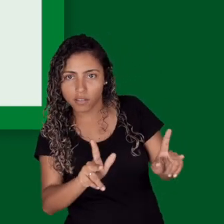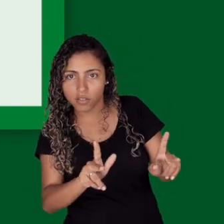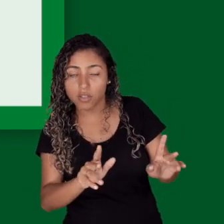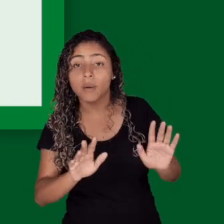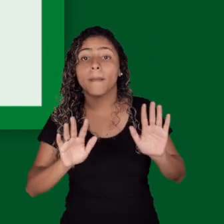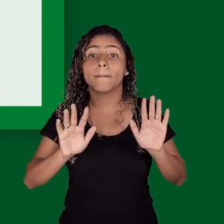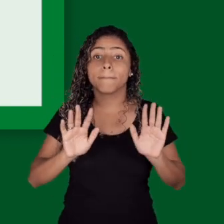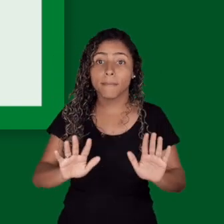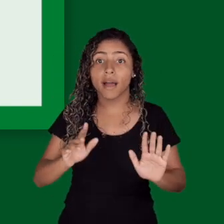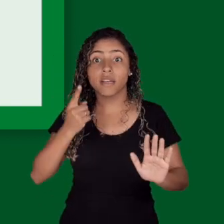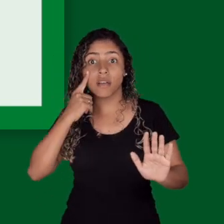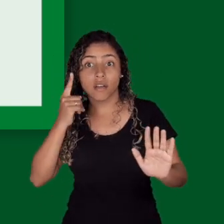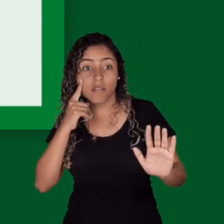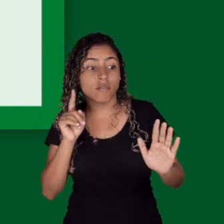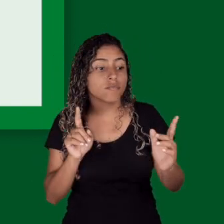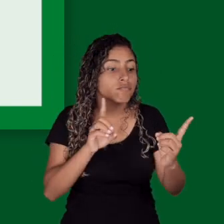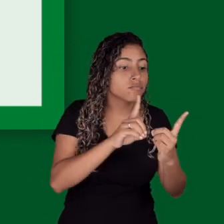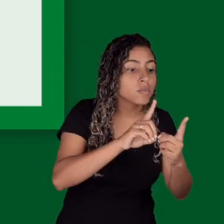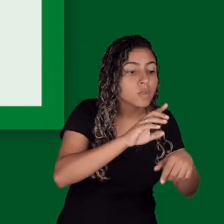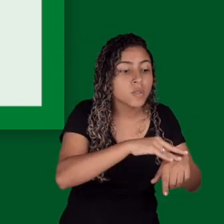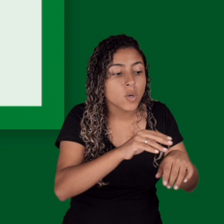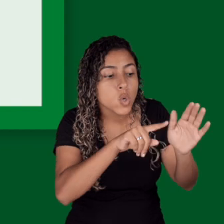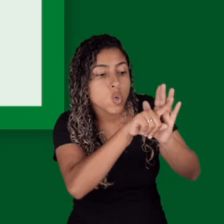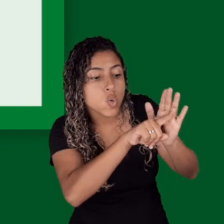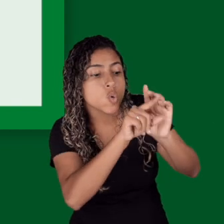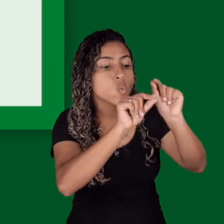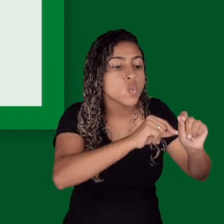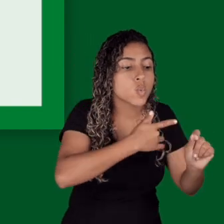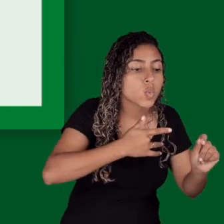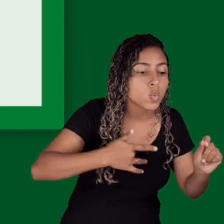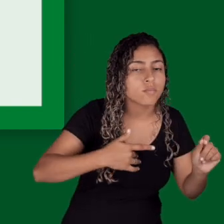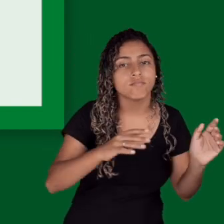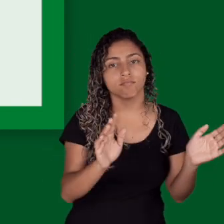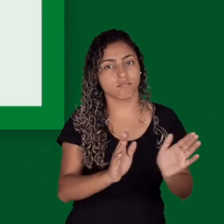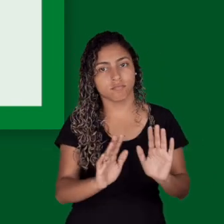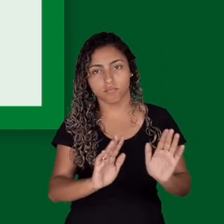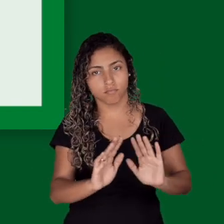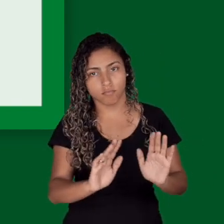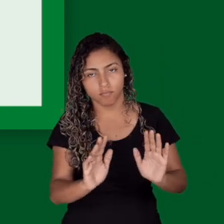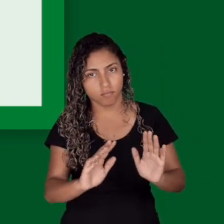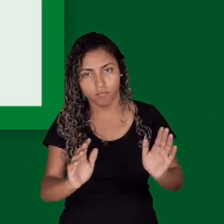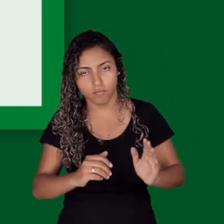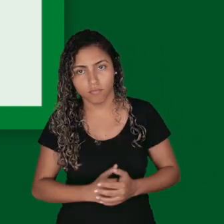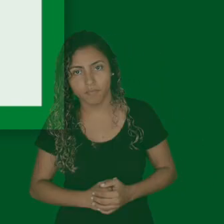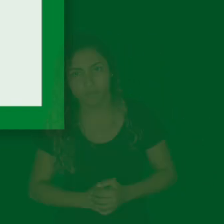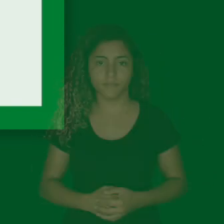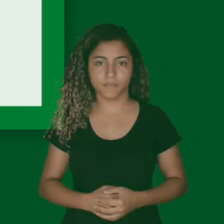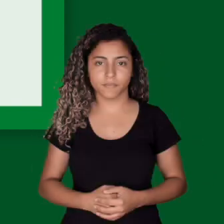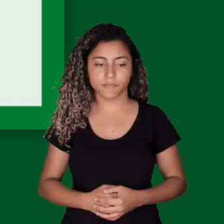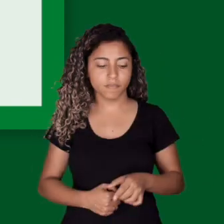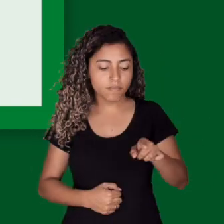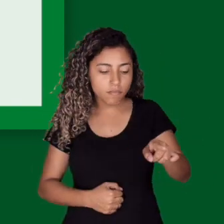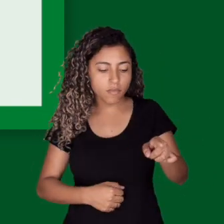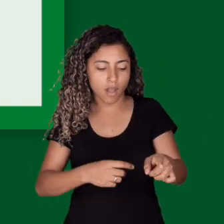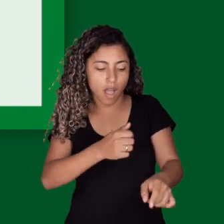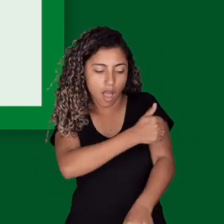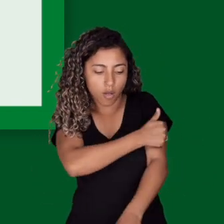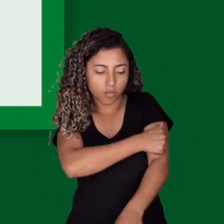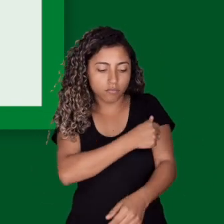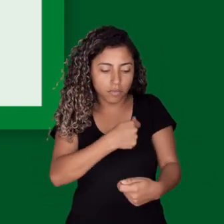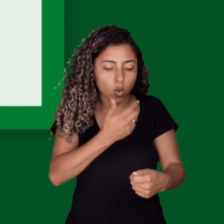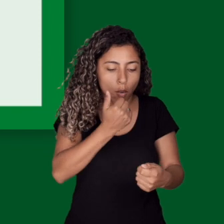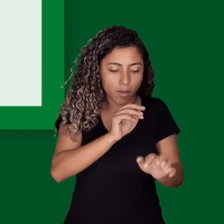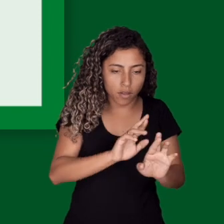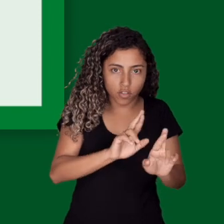o manejo clínico dessa criança. Os cardápios para alunos com necessidades alimentares especiais, eles também são calculados seguindo